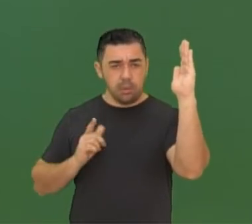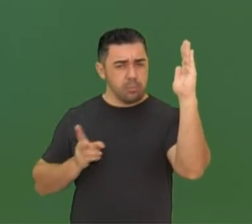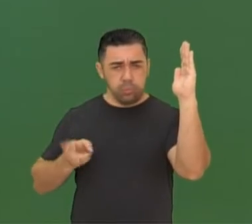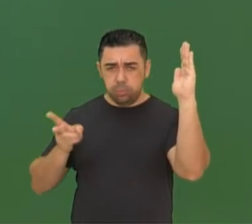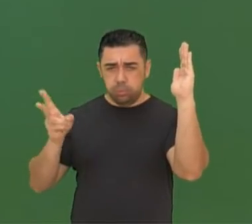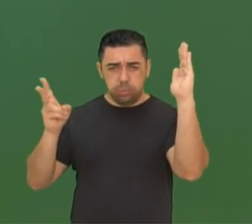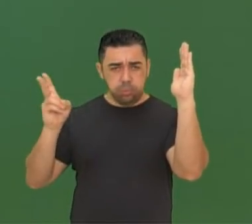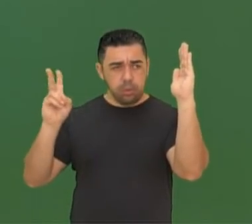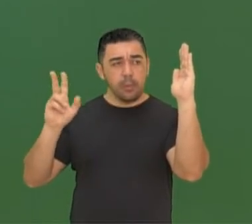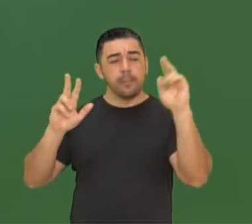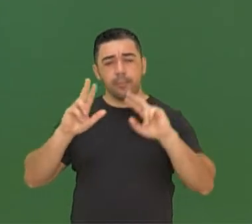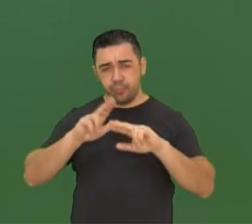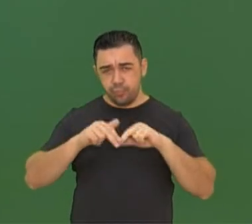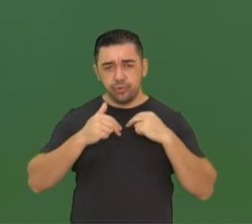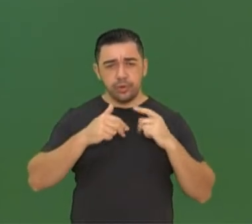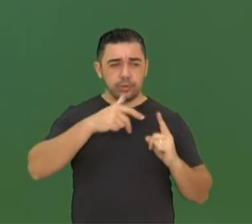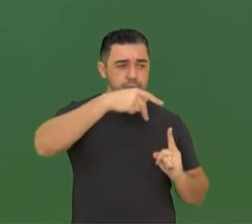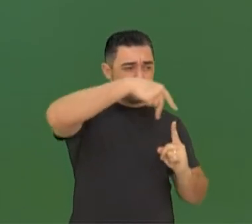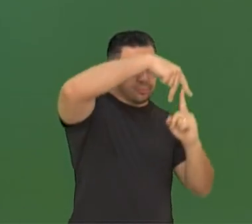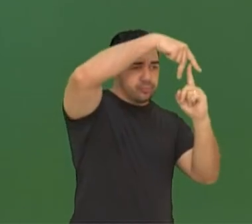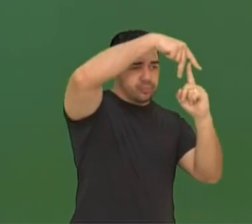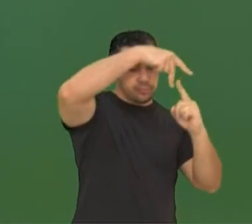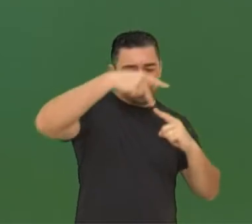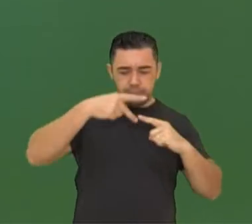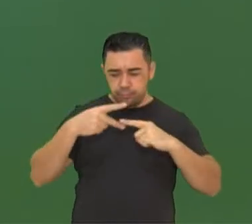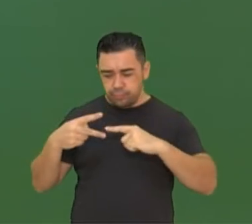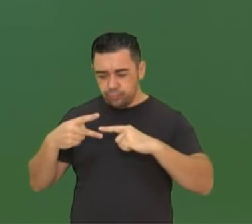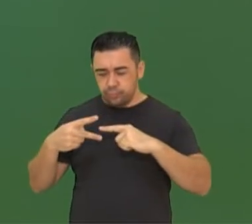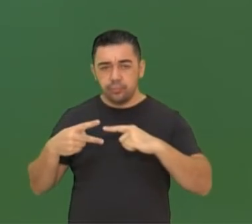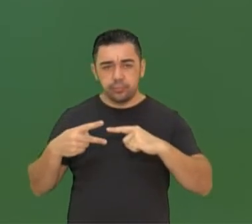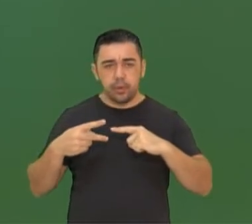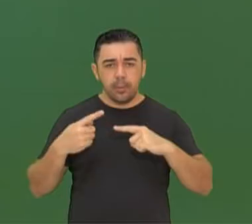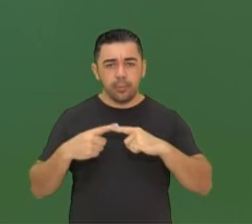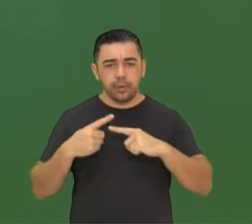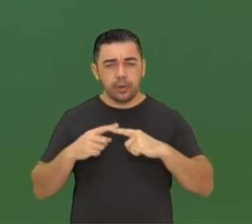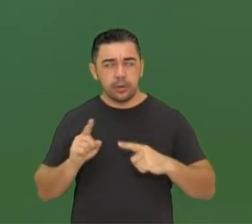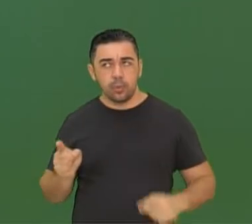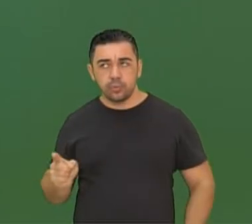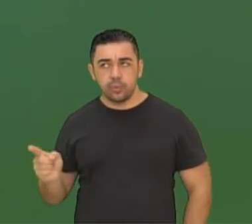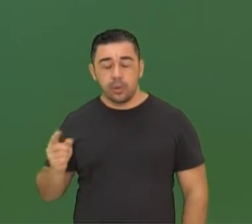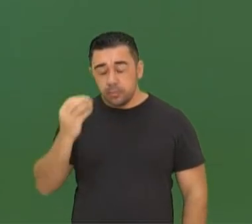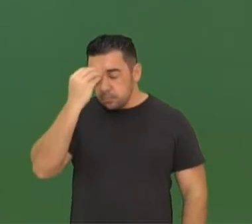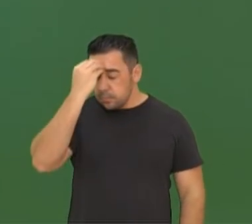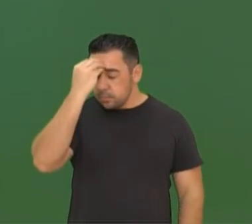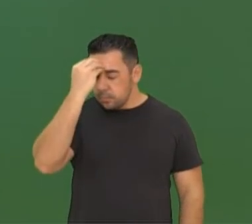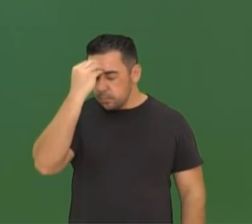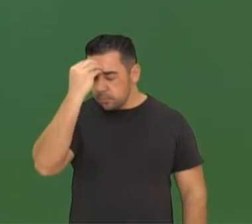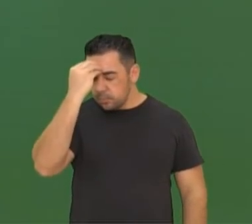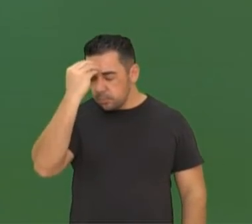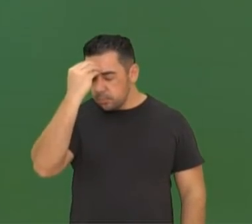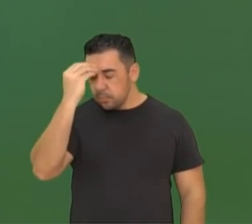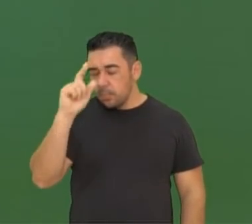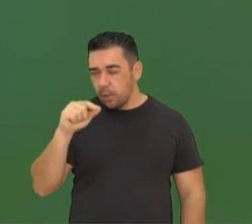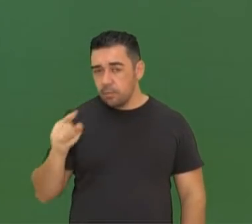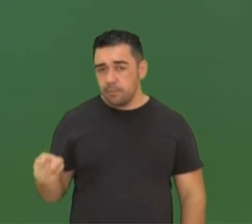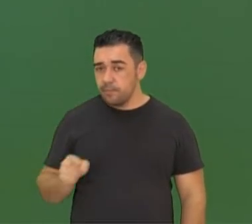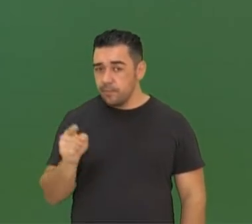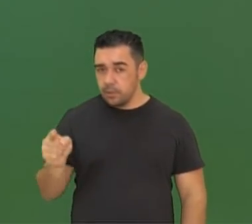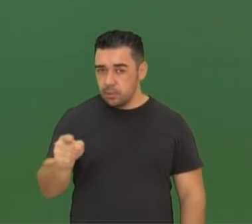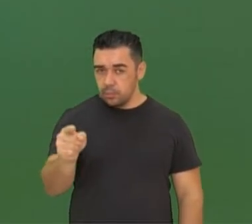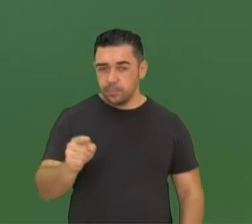continuando, certo? Embora a gente só consiga representar um pedaço dele, o plano, mentalmente falando, matematicamente falando, ele é infinito,